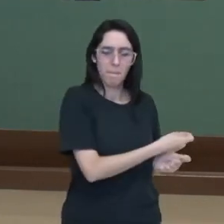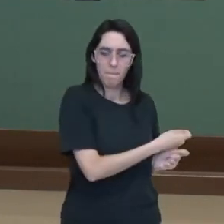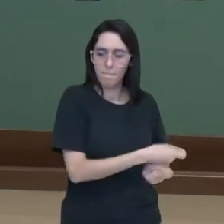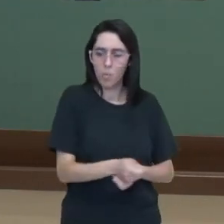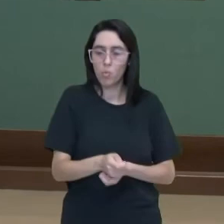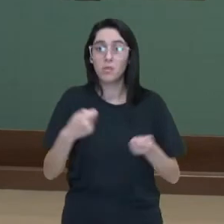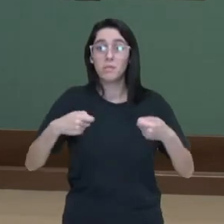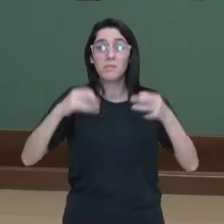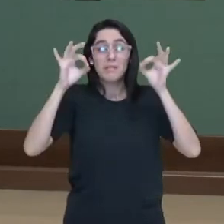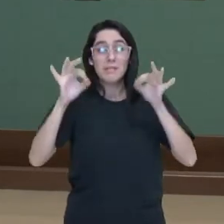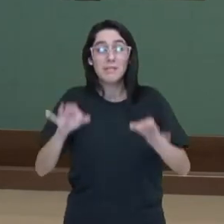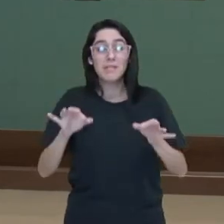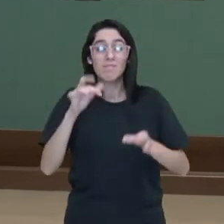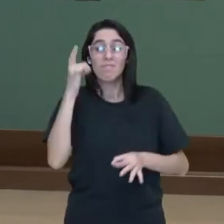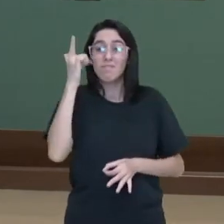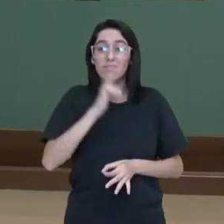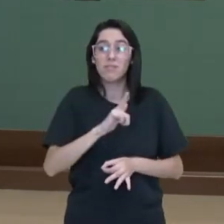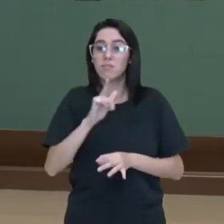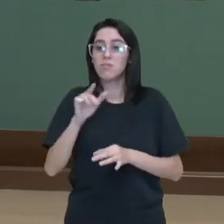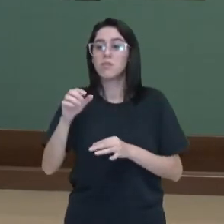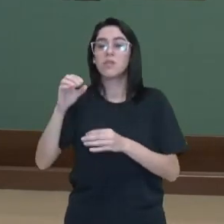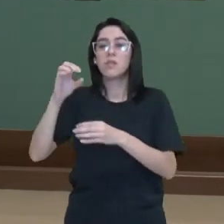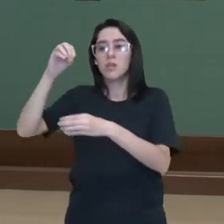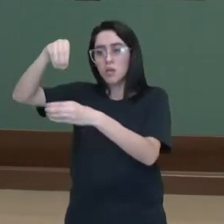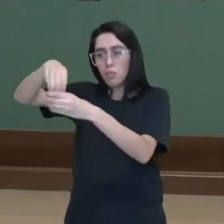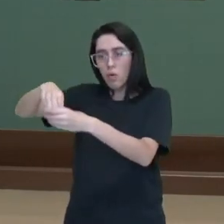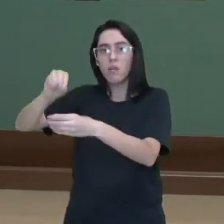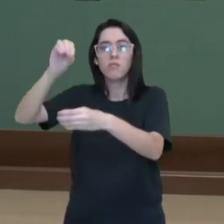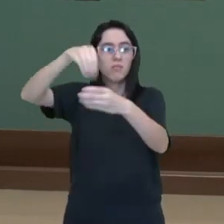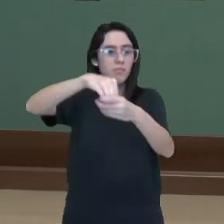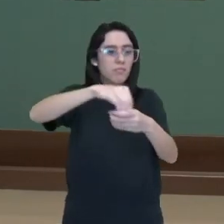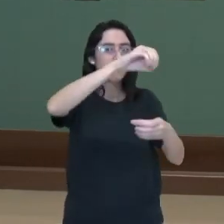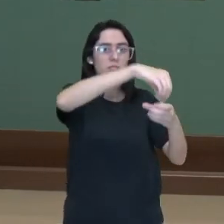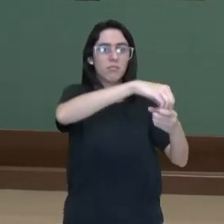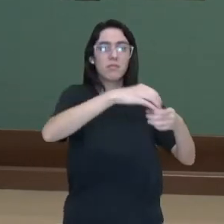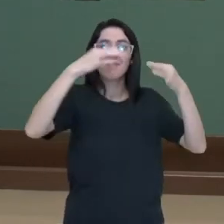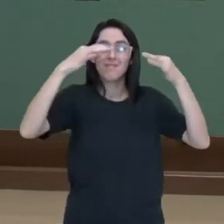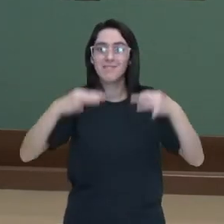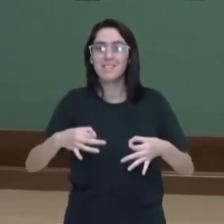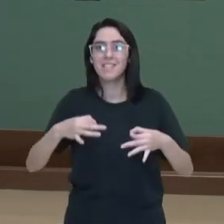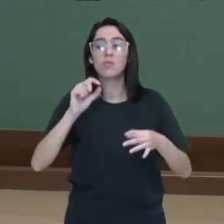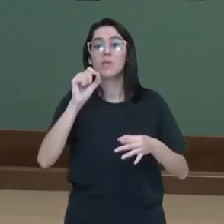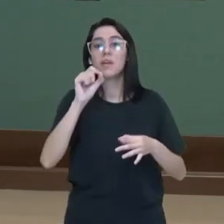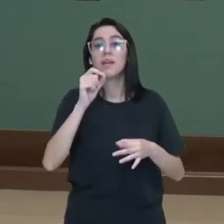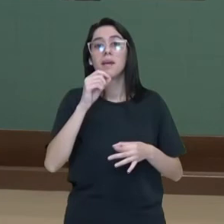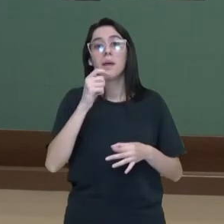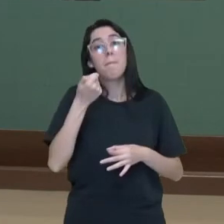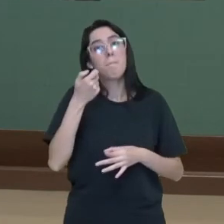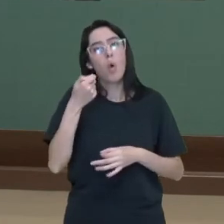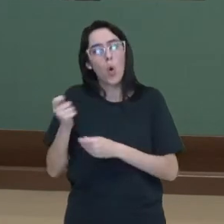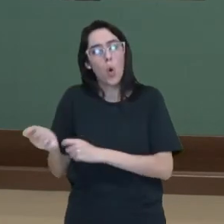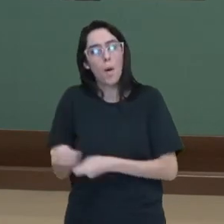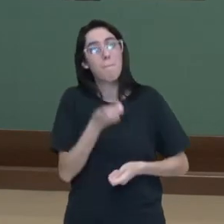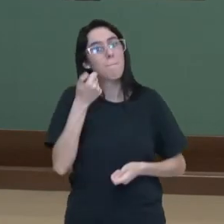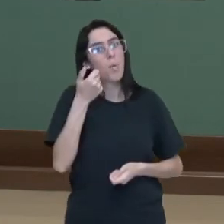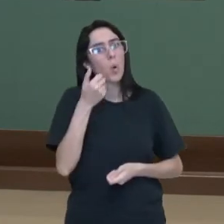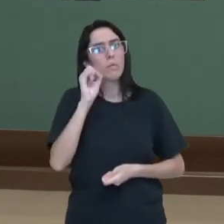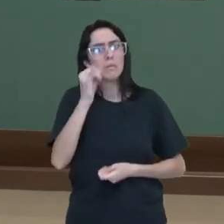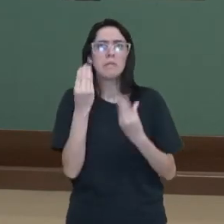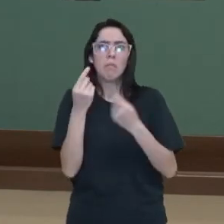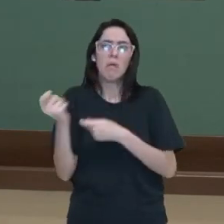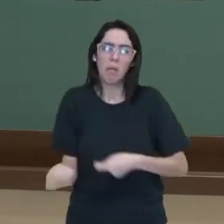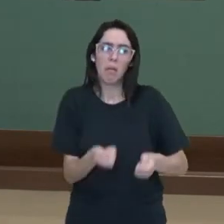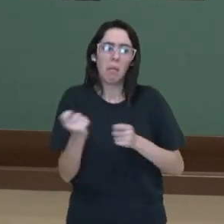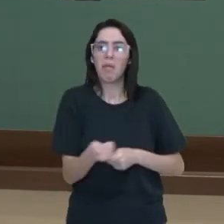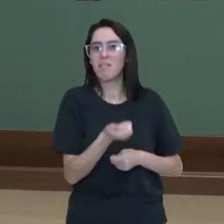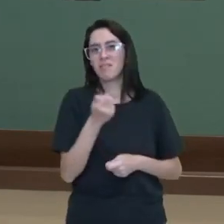tentar acertar todos os buracos com o menor número de tacadas possível, né? Lembra